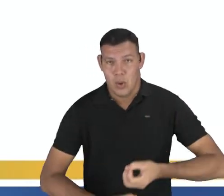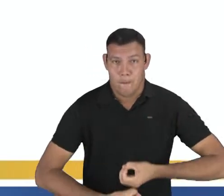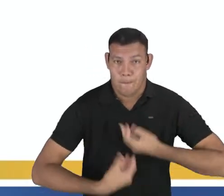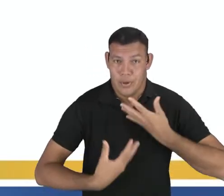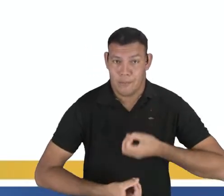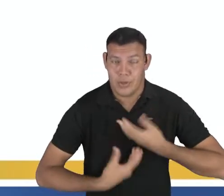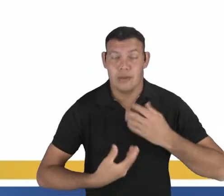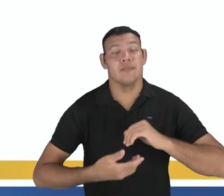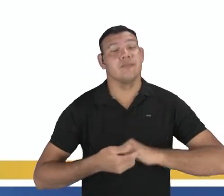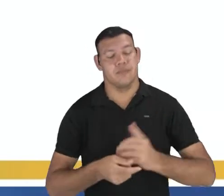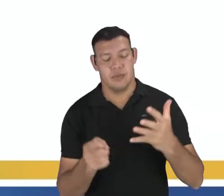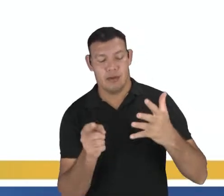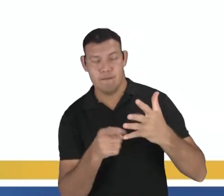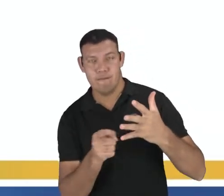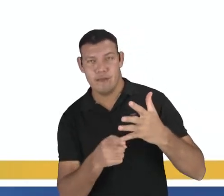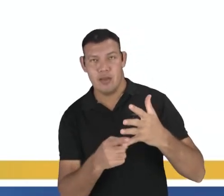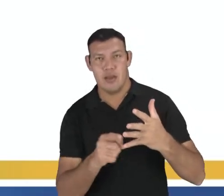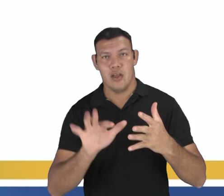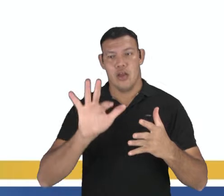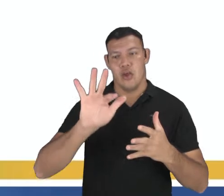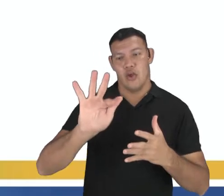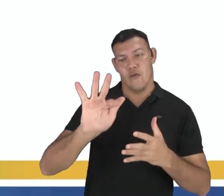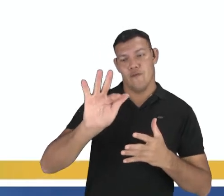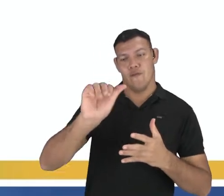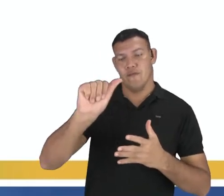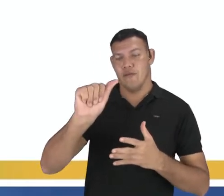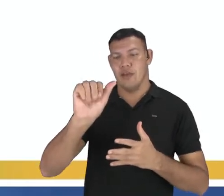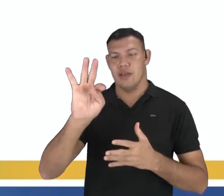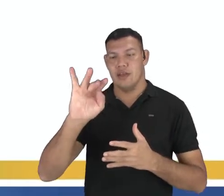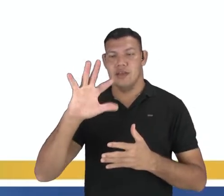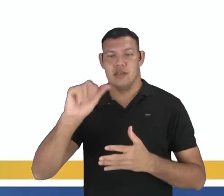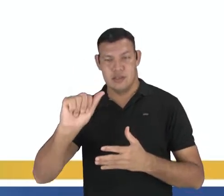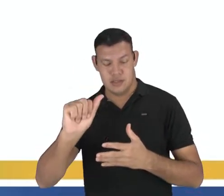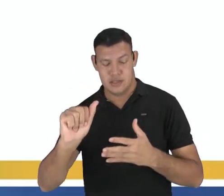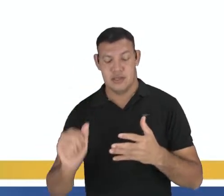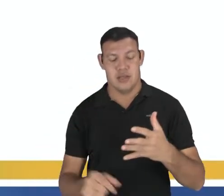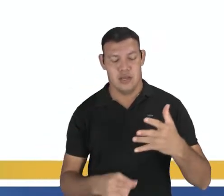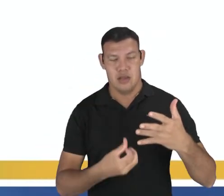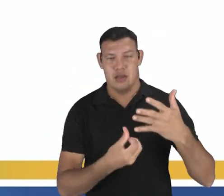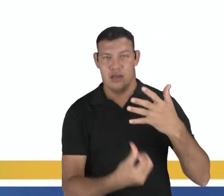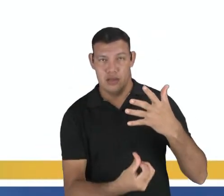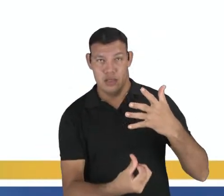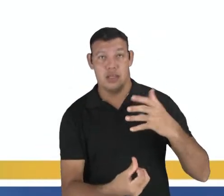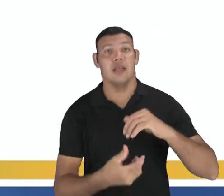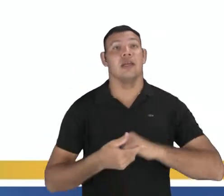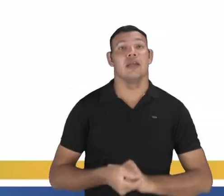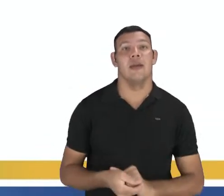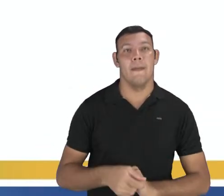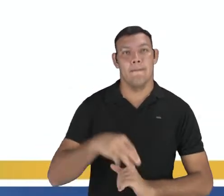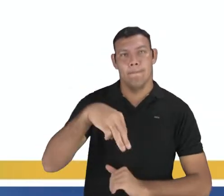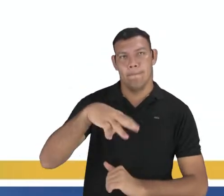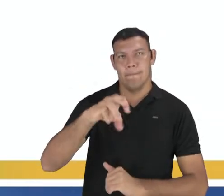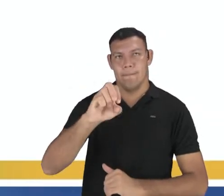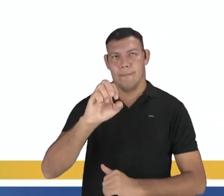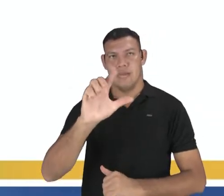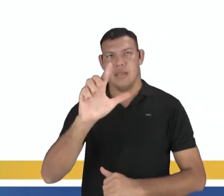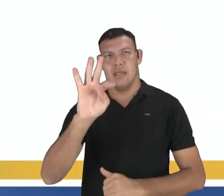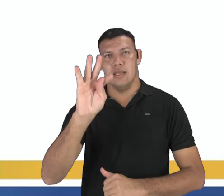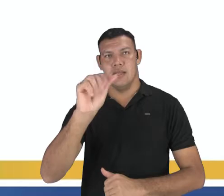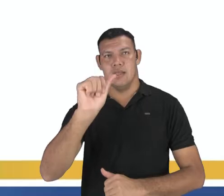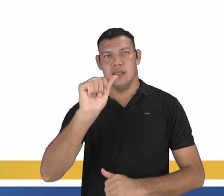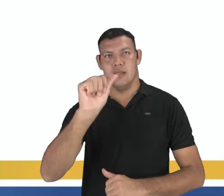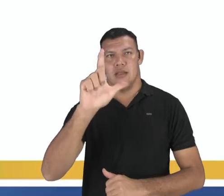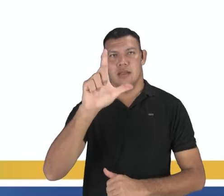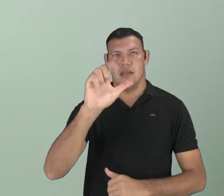na mensagem, a fática, que tem foco no canal, e a metalinguística, que tem foco no